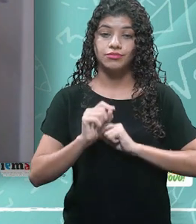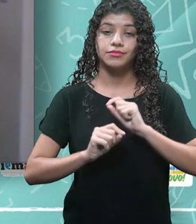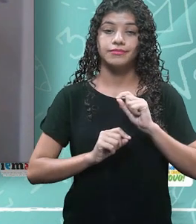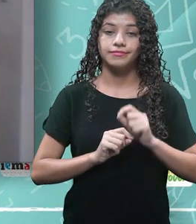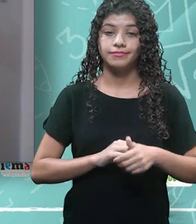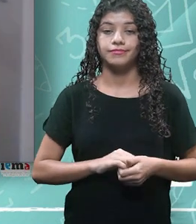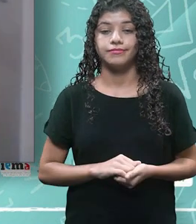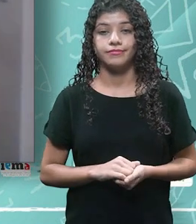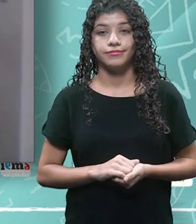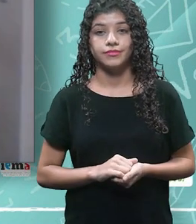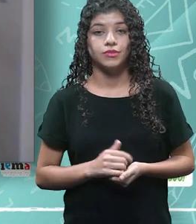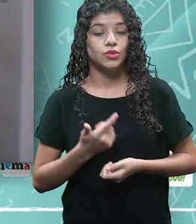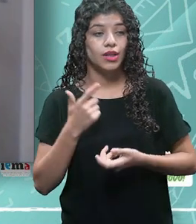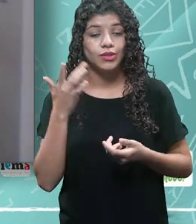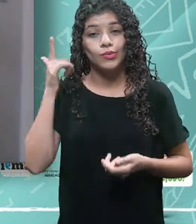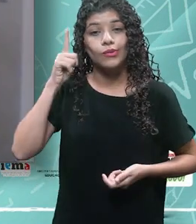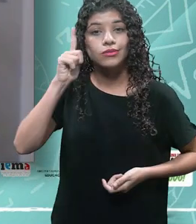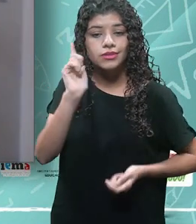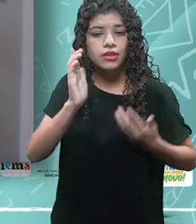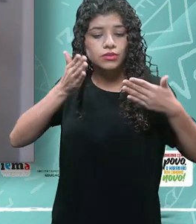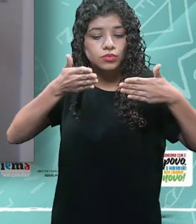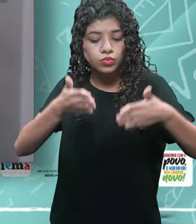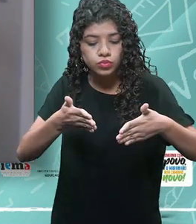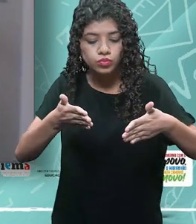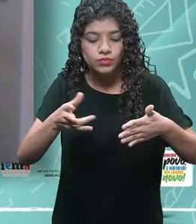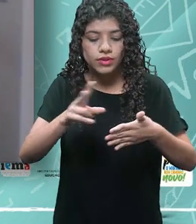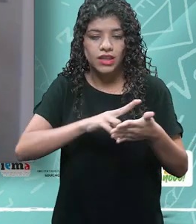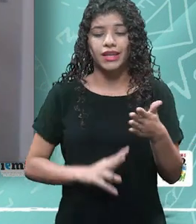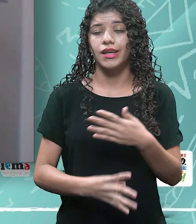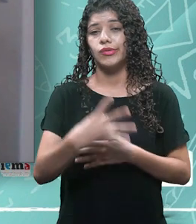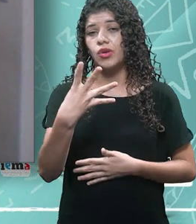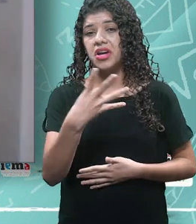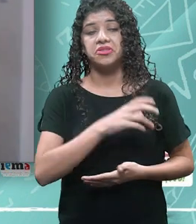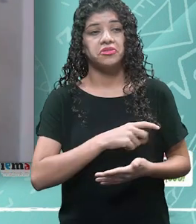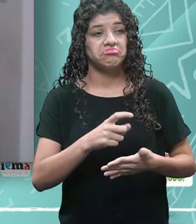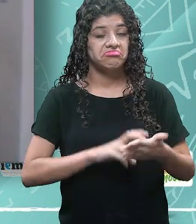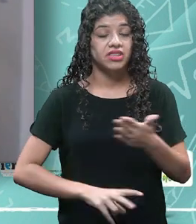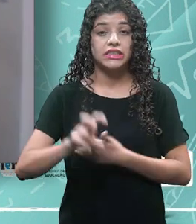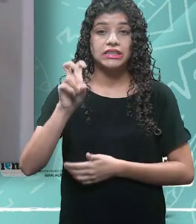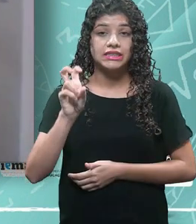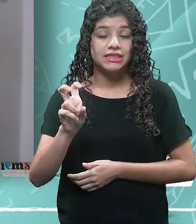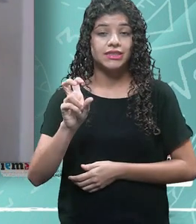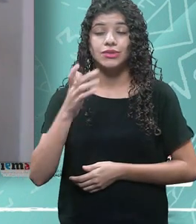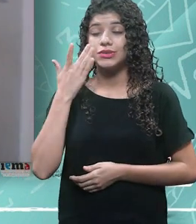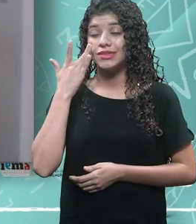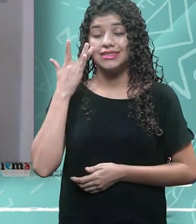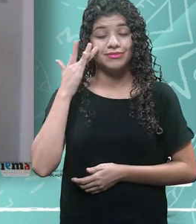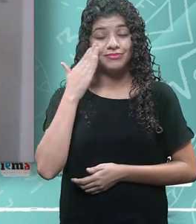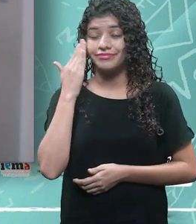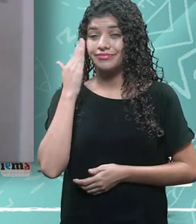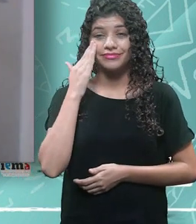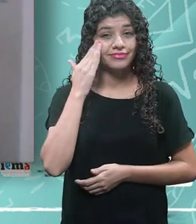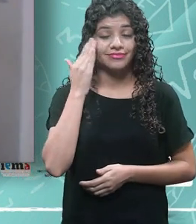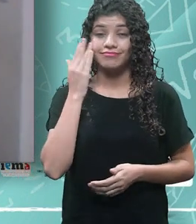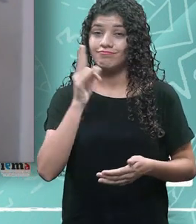dificuldade advém da falta de concentração a pessoa pess a ler quatro cinco vezes o mesmo parágrafo